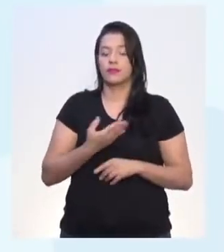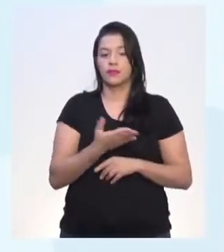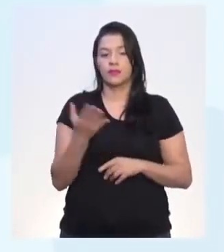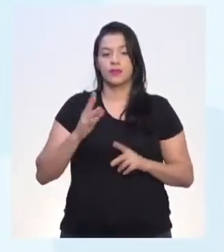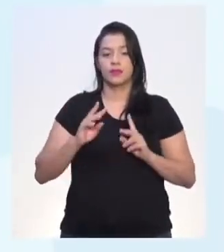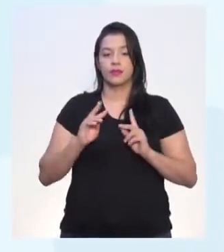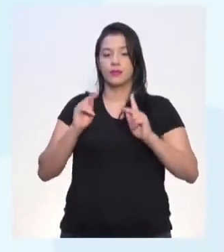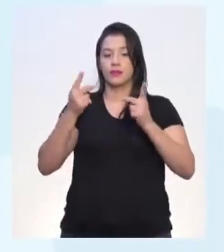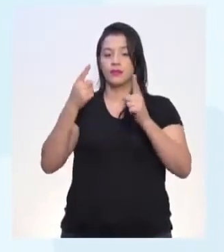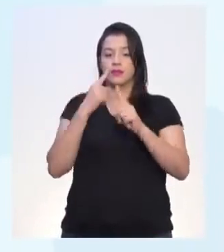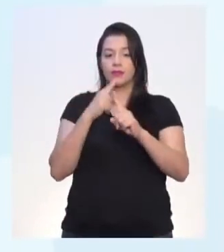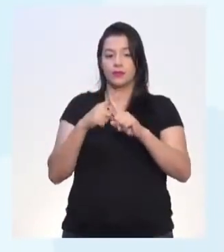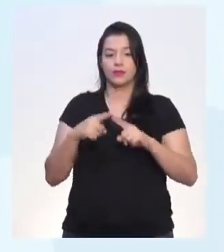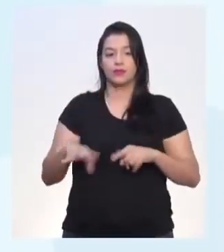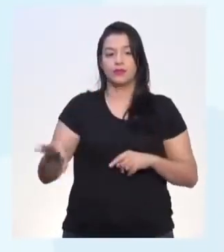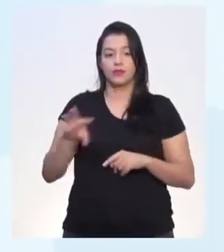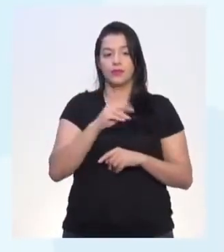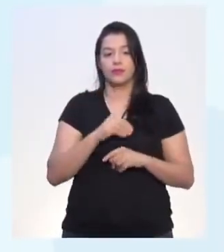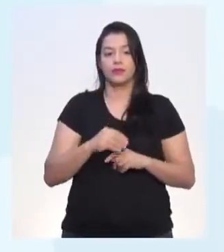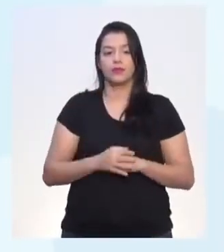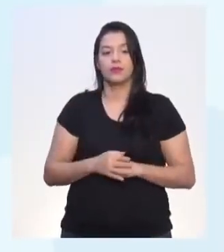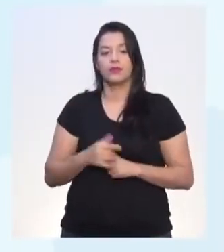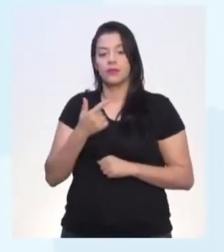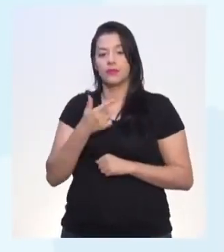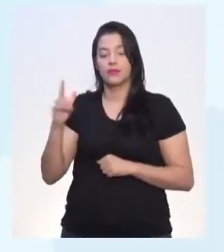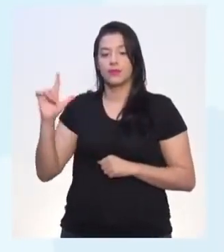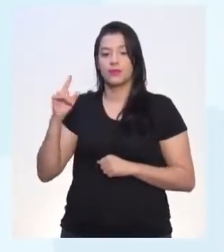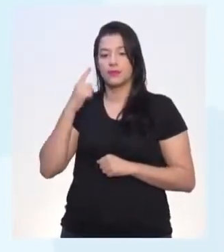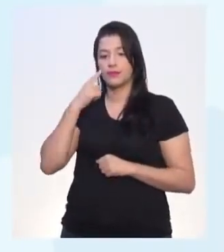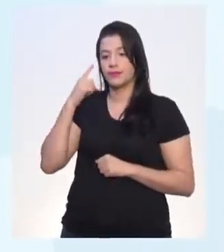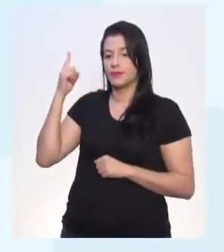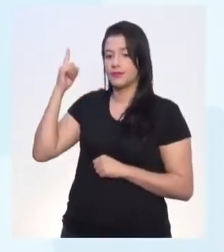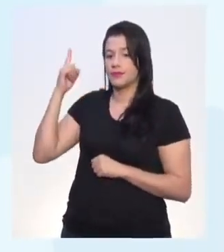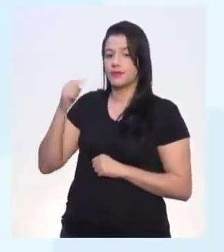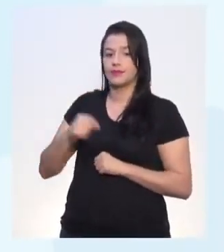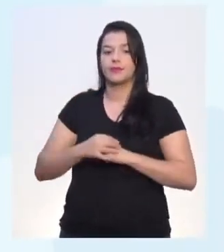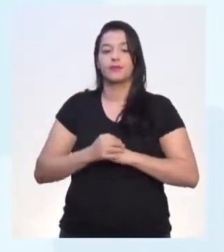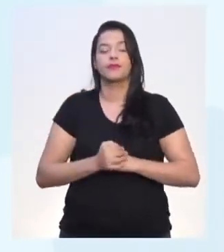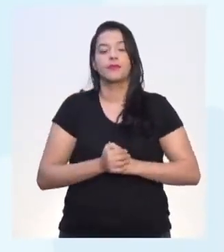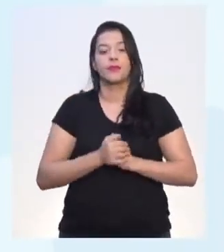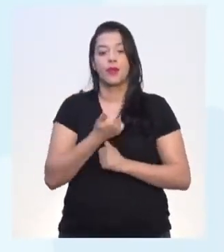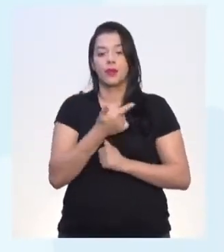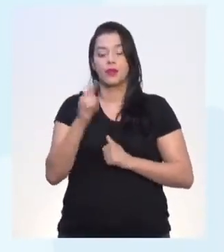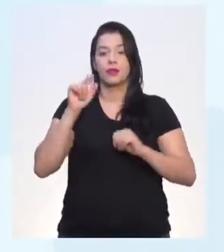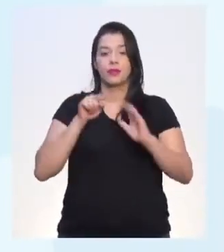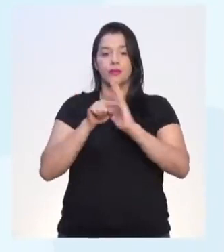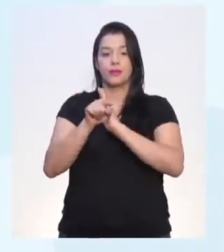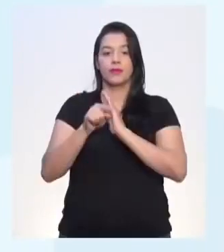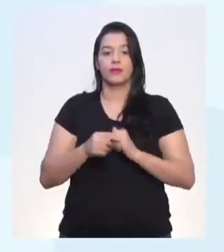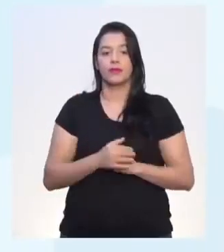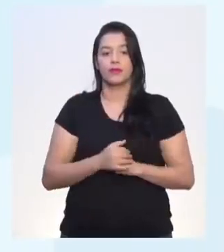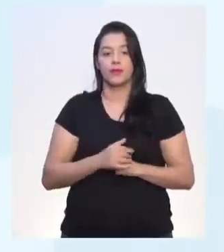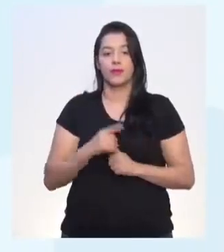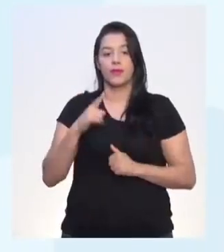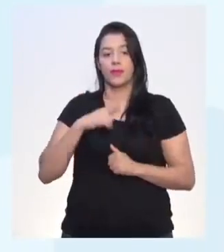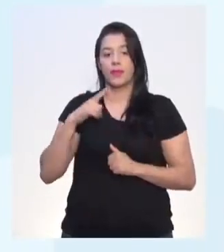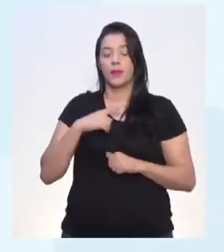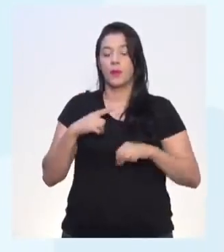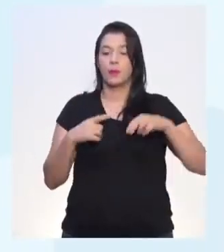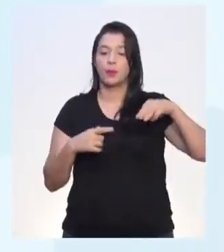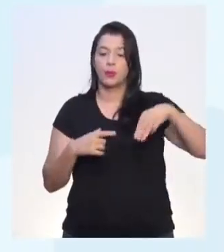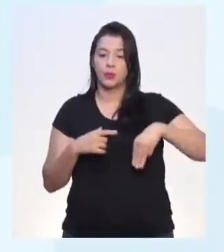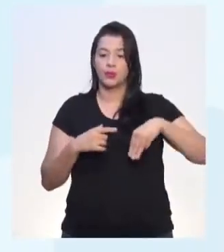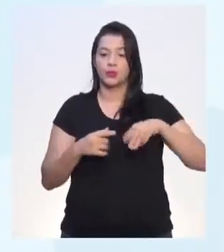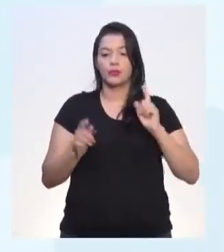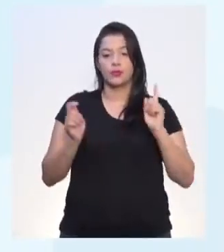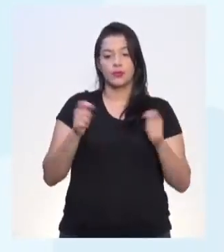todo mundo, tá? Então, vamos para o próximo. Ó, a gente já falou de alguns. Olha, vamos colocar os múltiplos. A gente